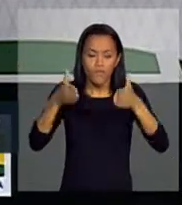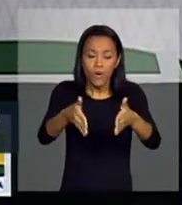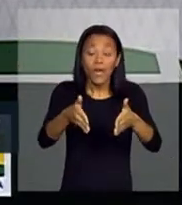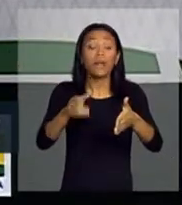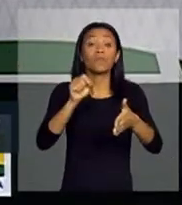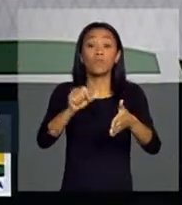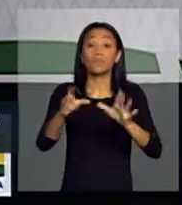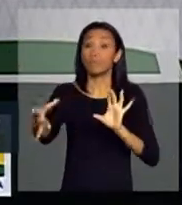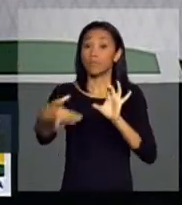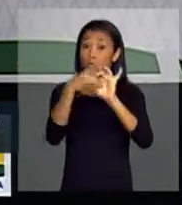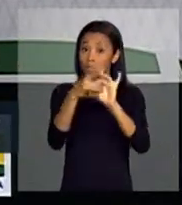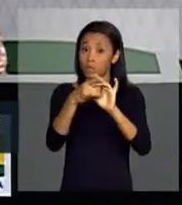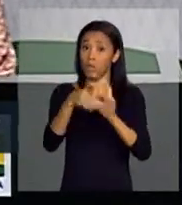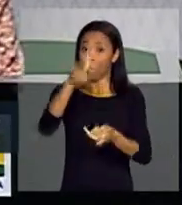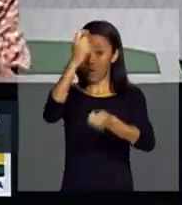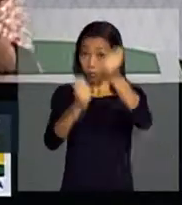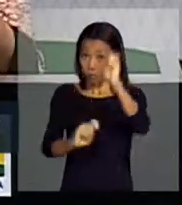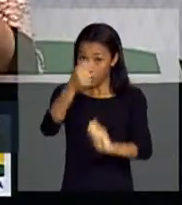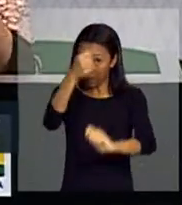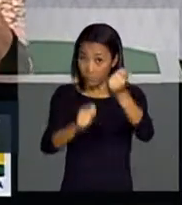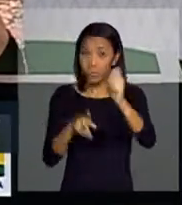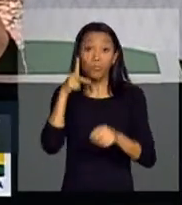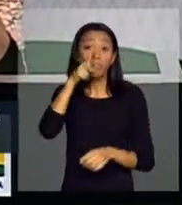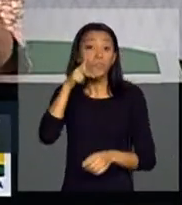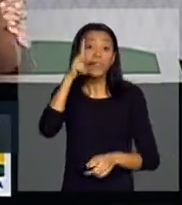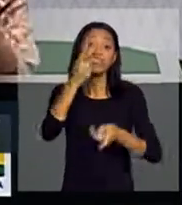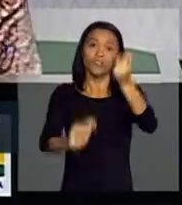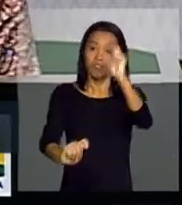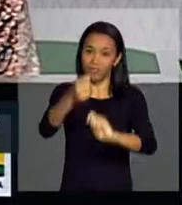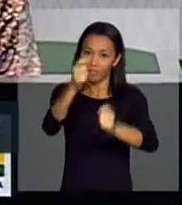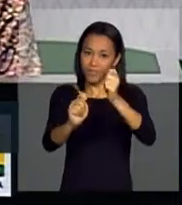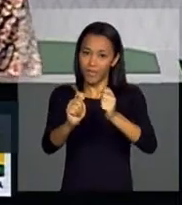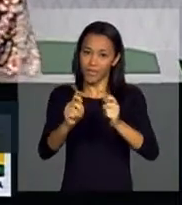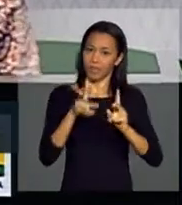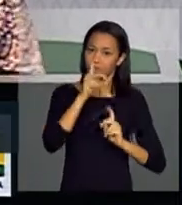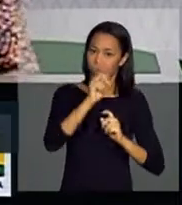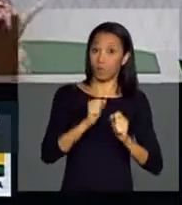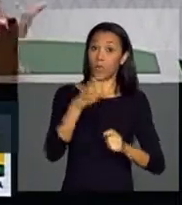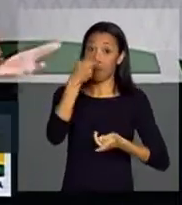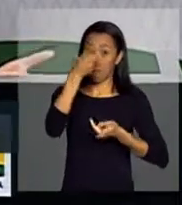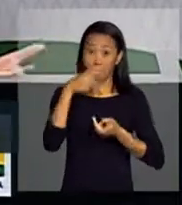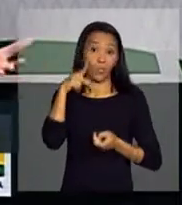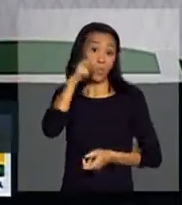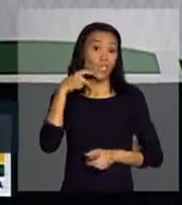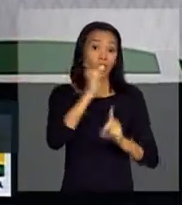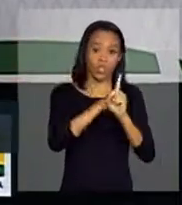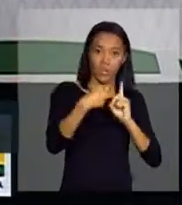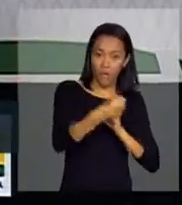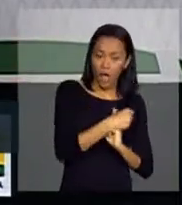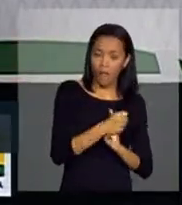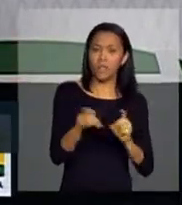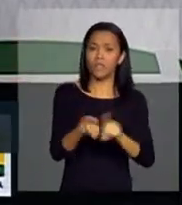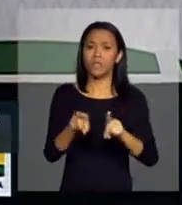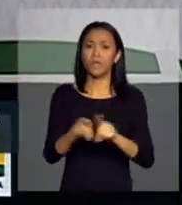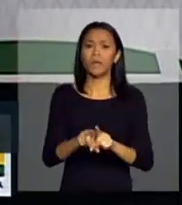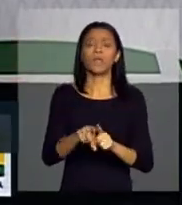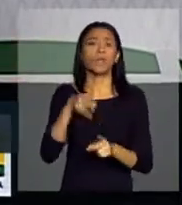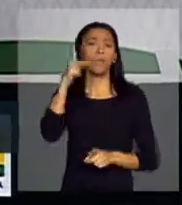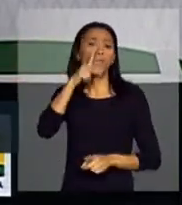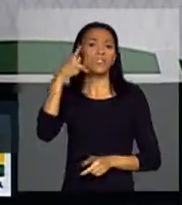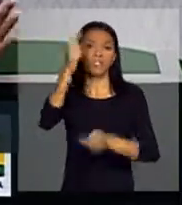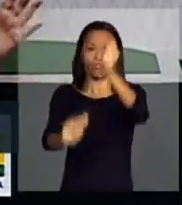industriais mostrar que uma é fácil da outra E aí no caso da demanda